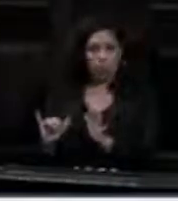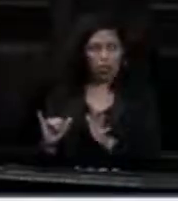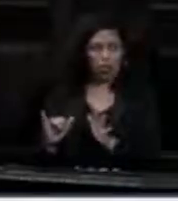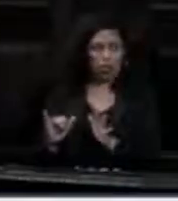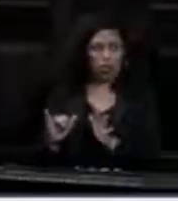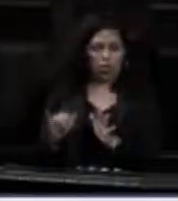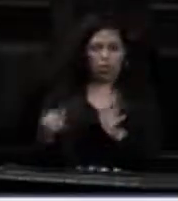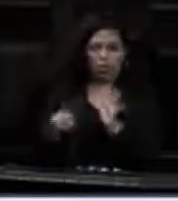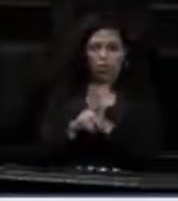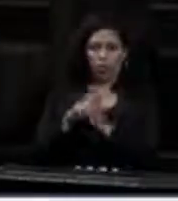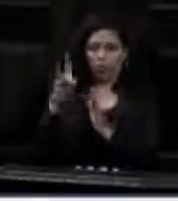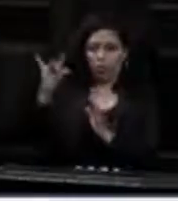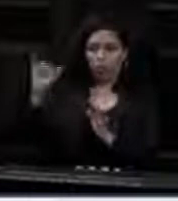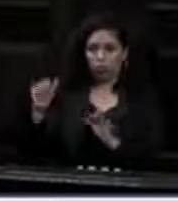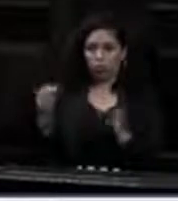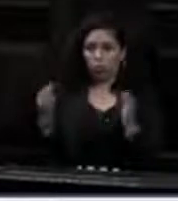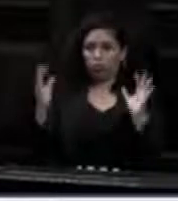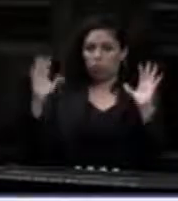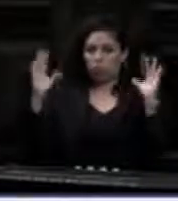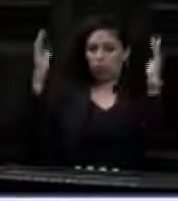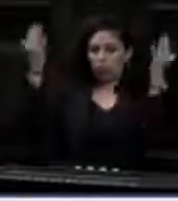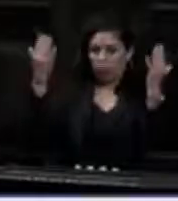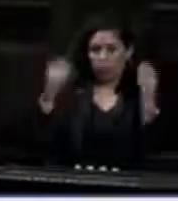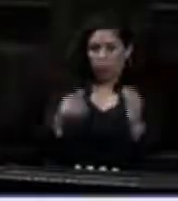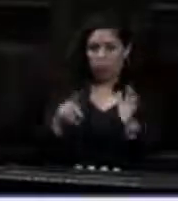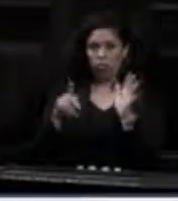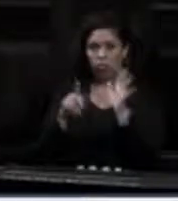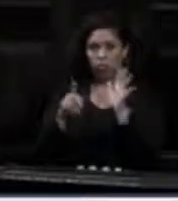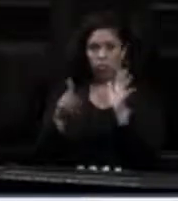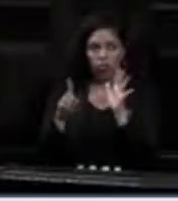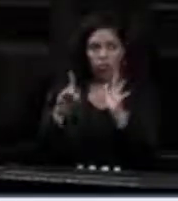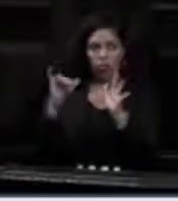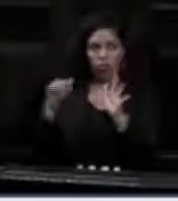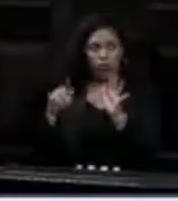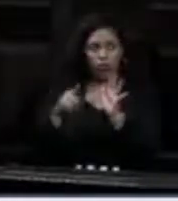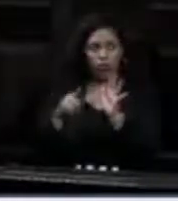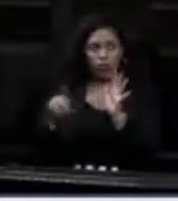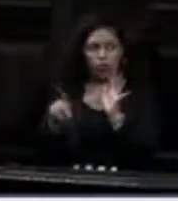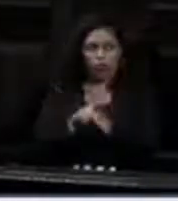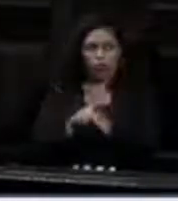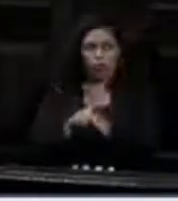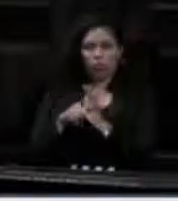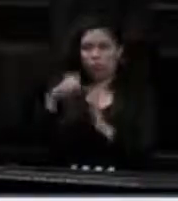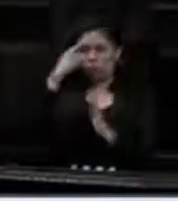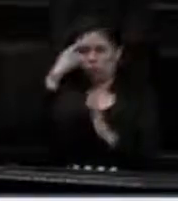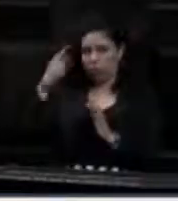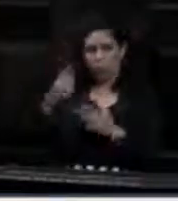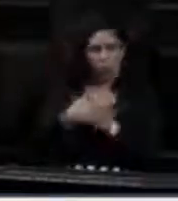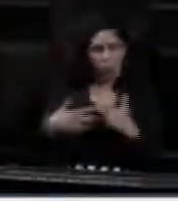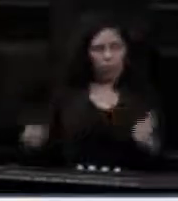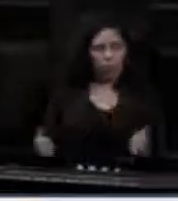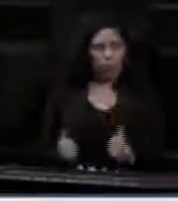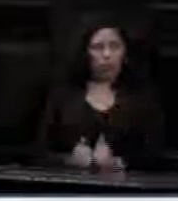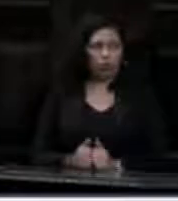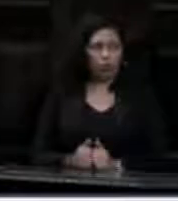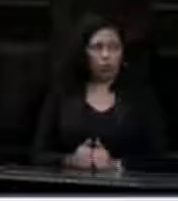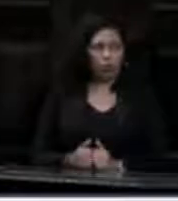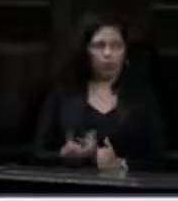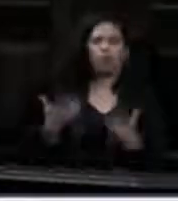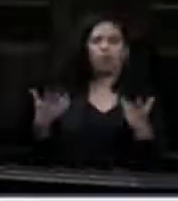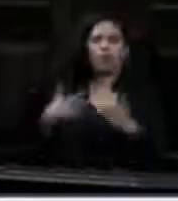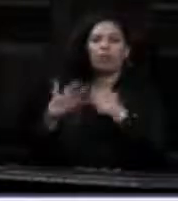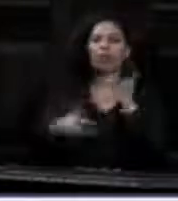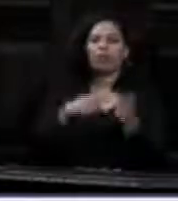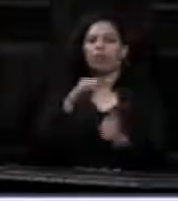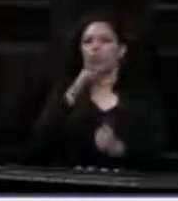datas comemorativas ou no anexo de leis de dia disso ou dia daquilo. Que diga-se de passagem o histórico dessa lei.